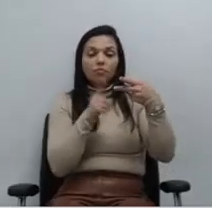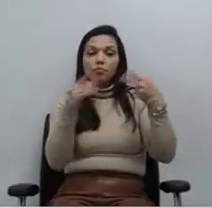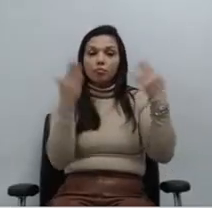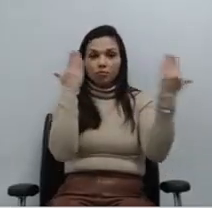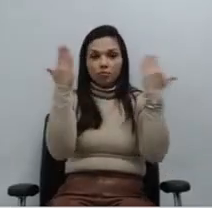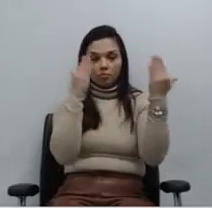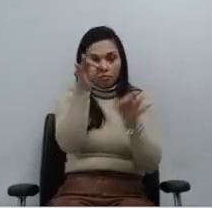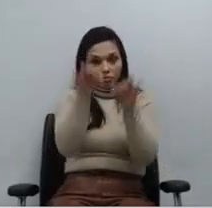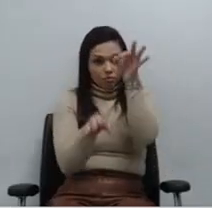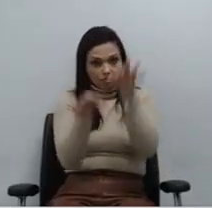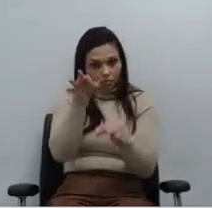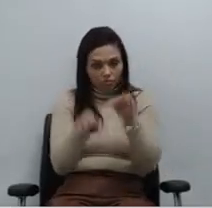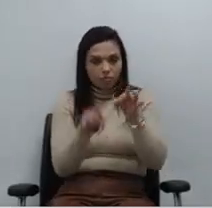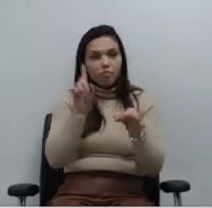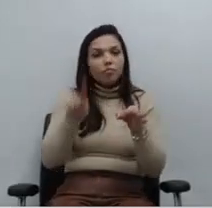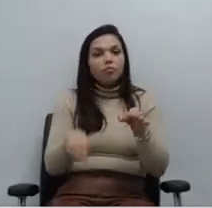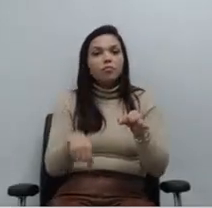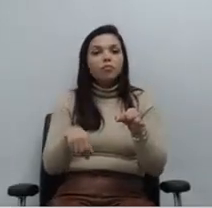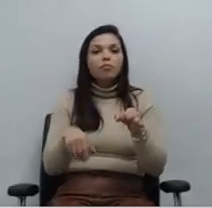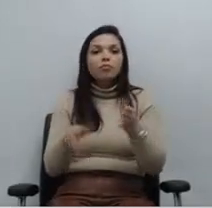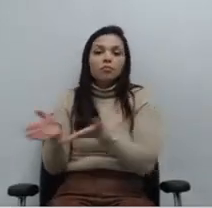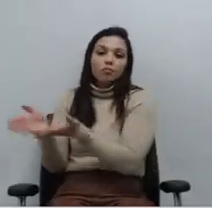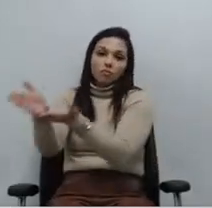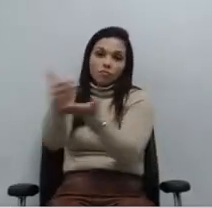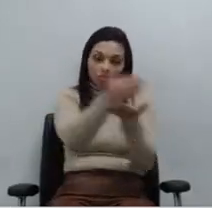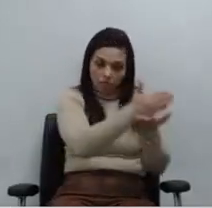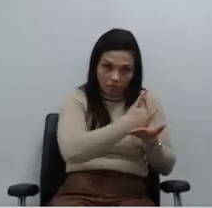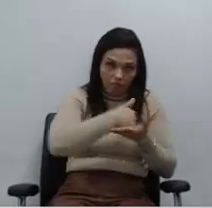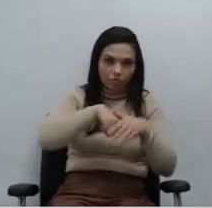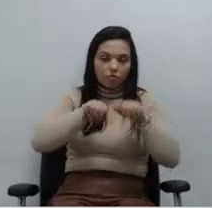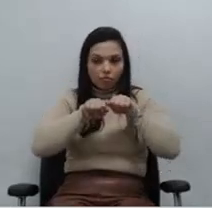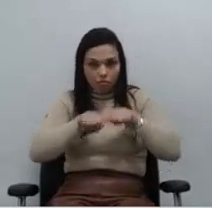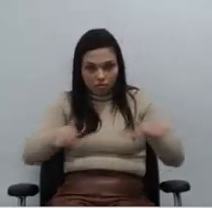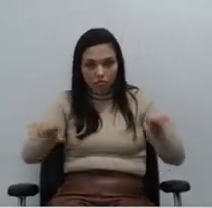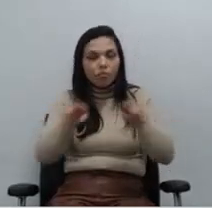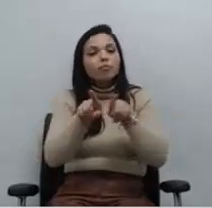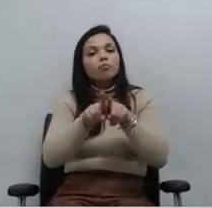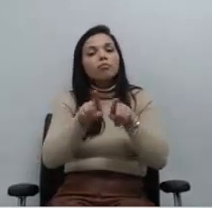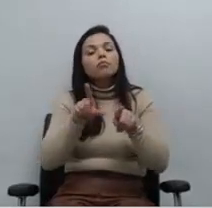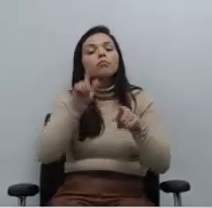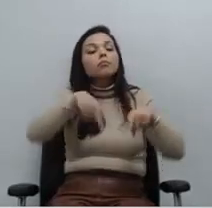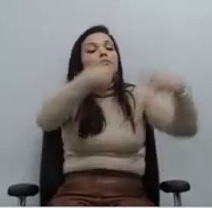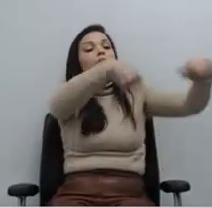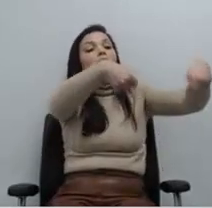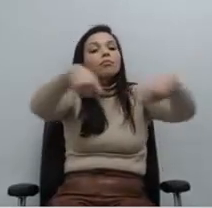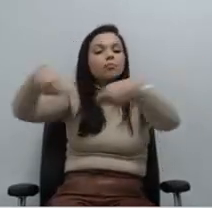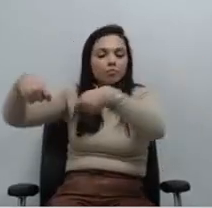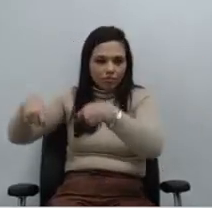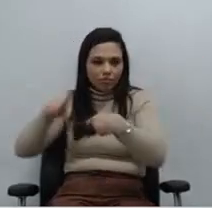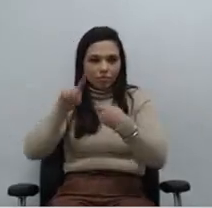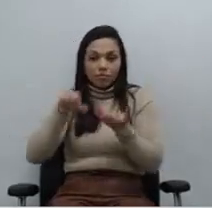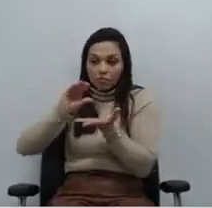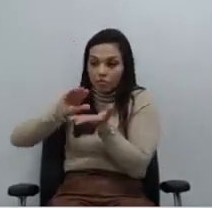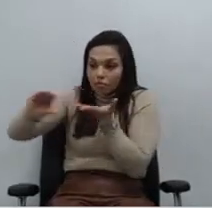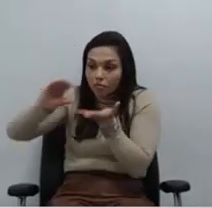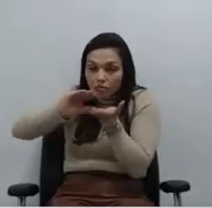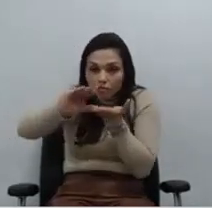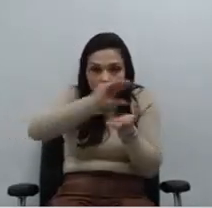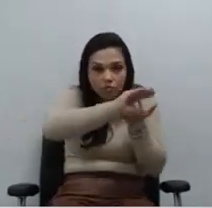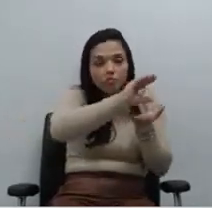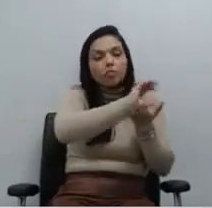uma redistributiva e a outra é de reconhecimento. Estas estão relacionadas tanto à distribuição de recursos ou a